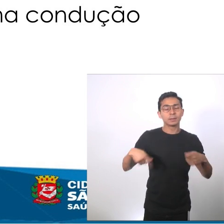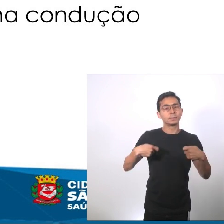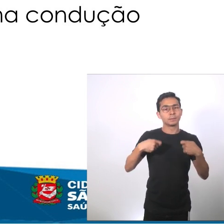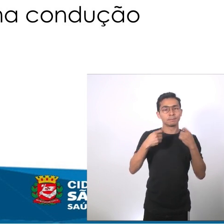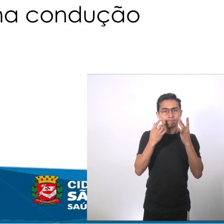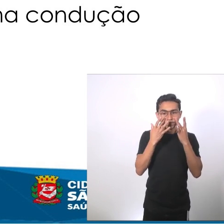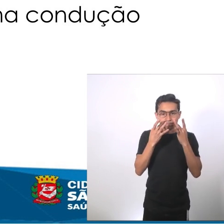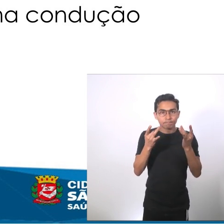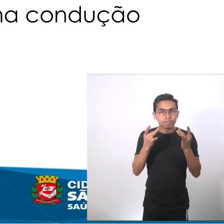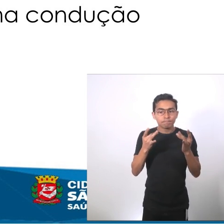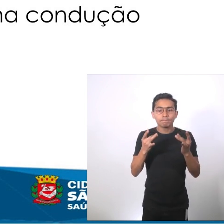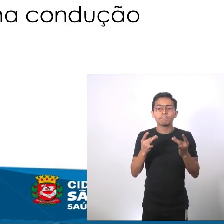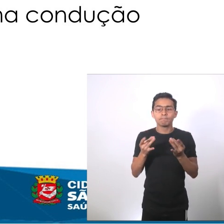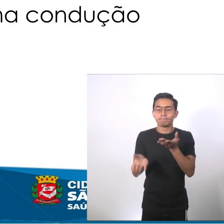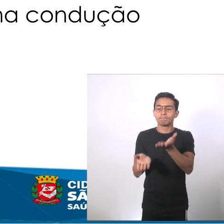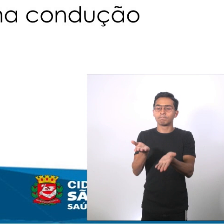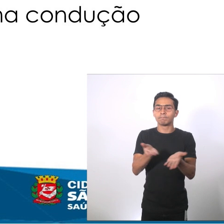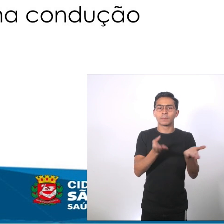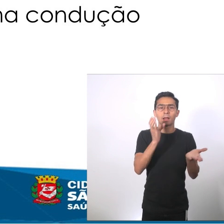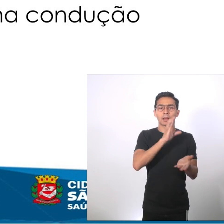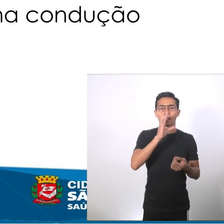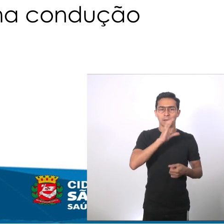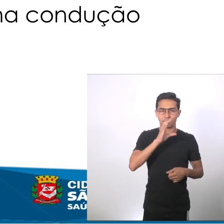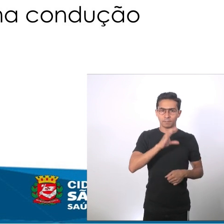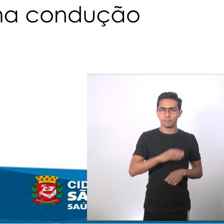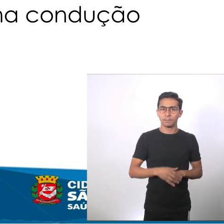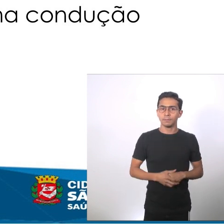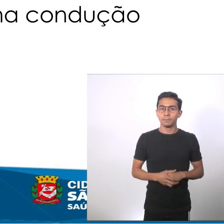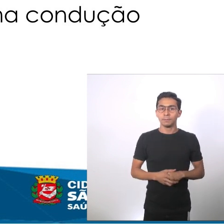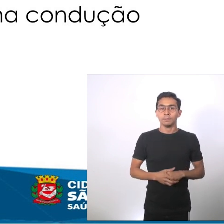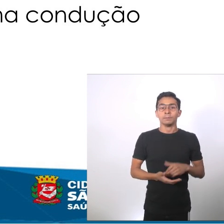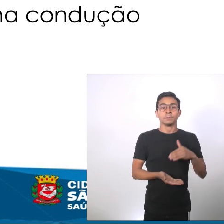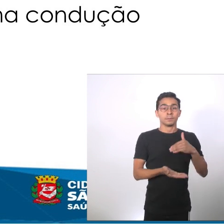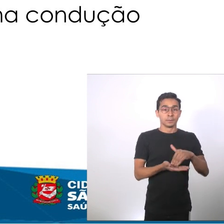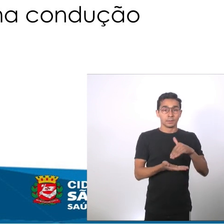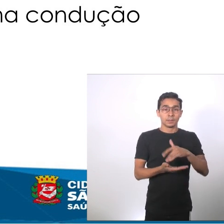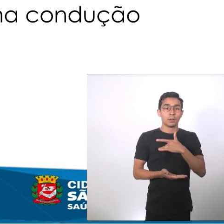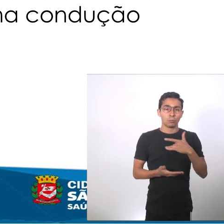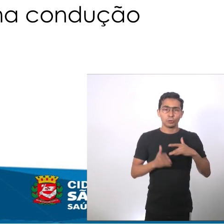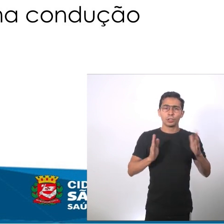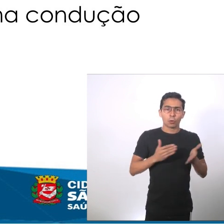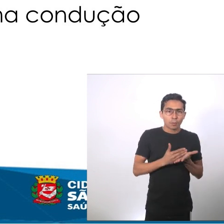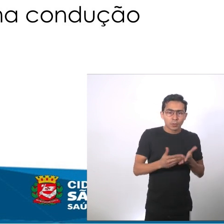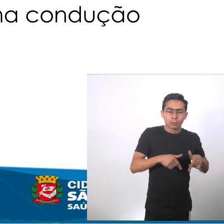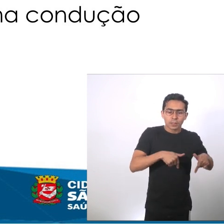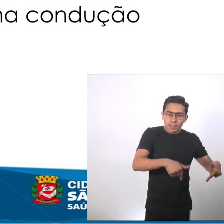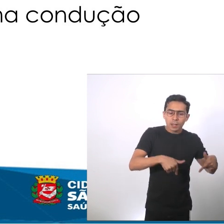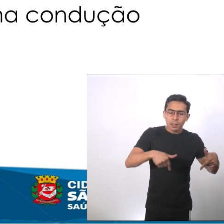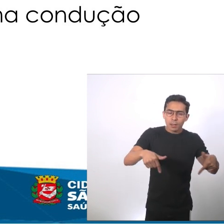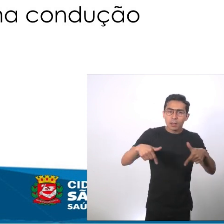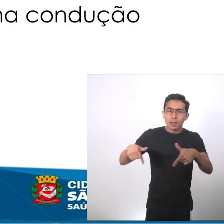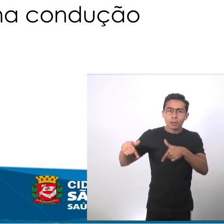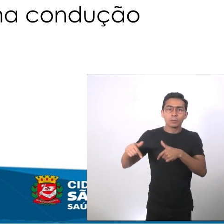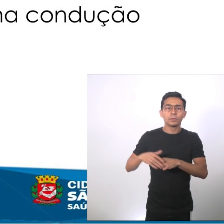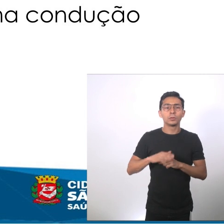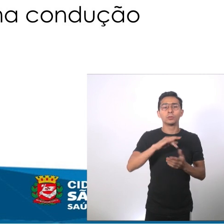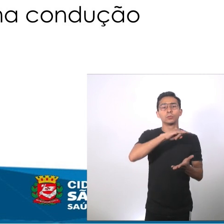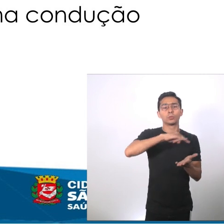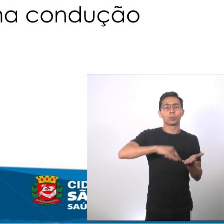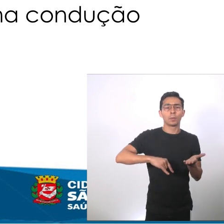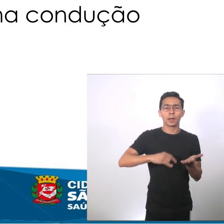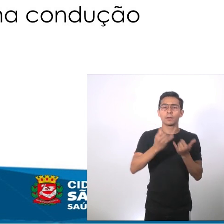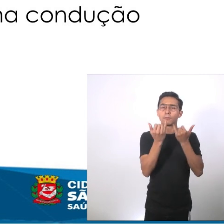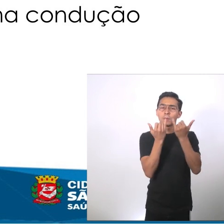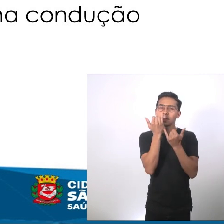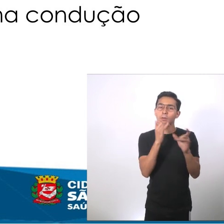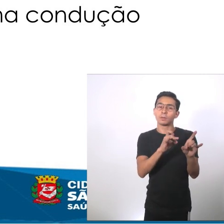escolar. A Secretaria da Saúde fez algumas ações, né? Elaborou e publicou documentos técnicos na